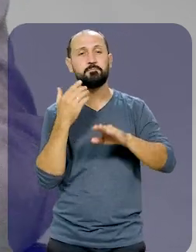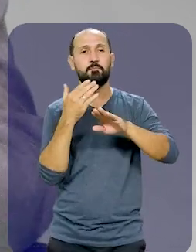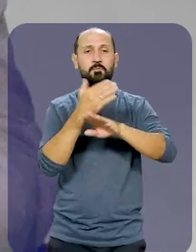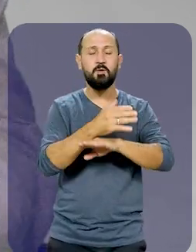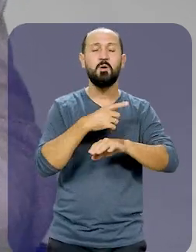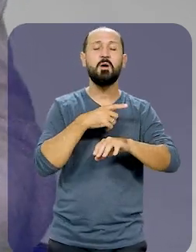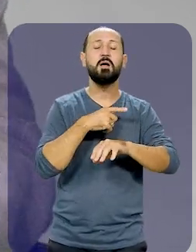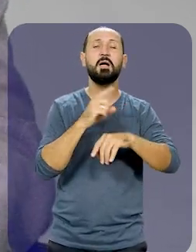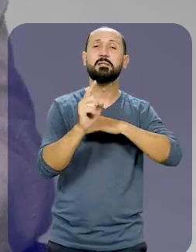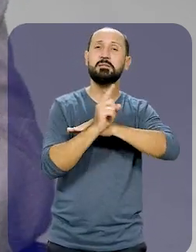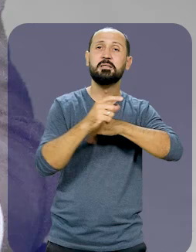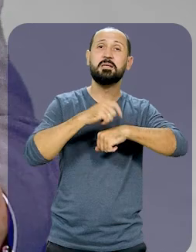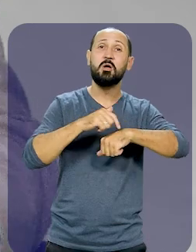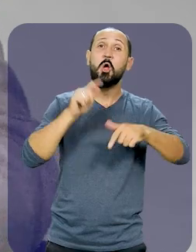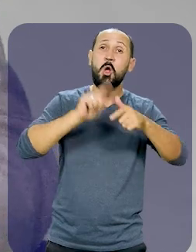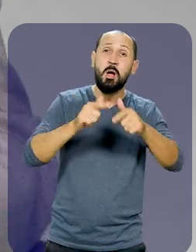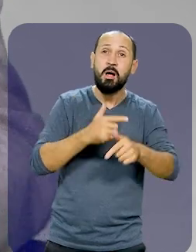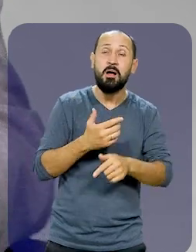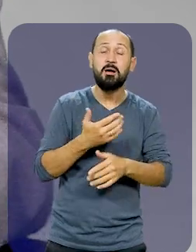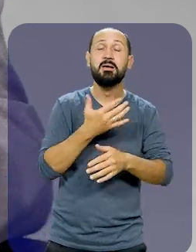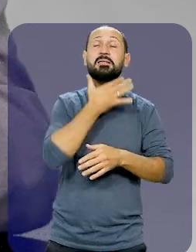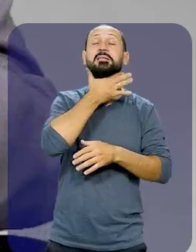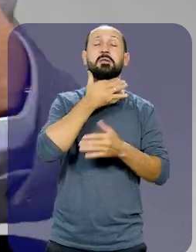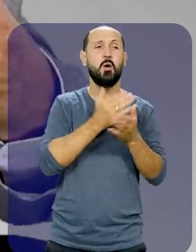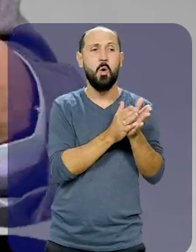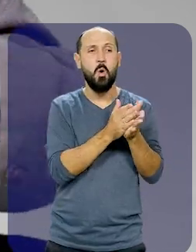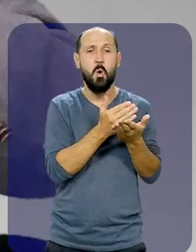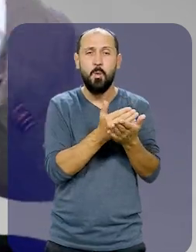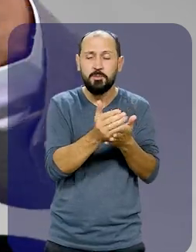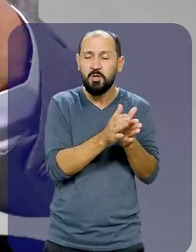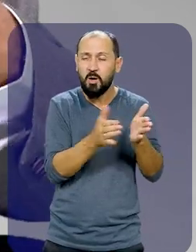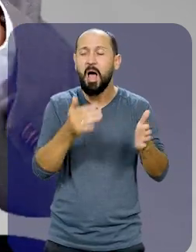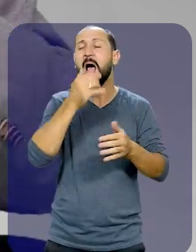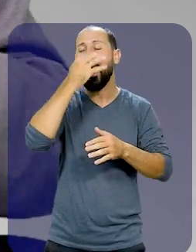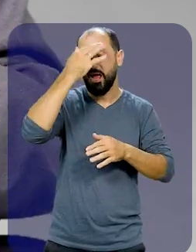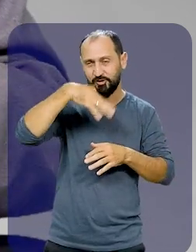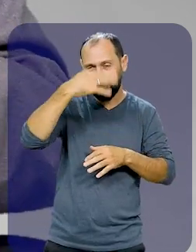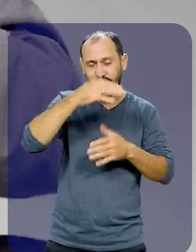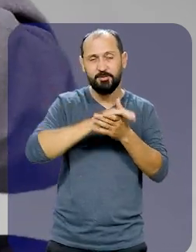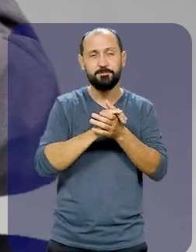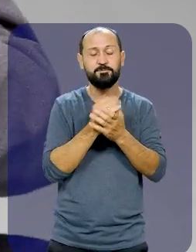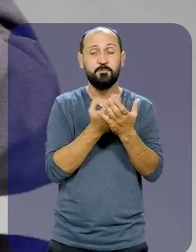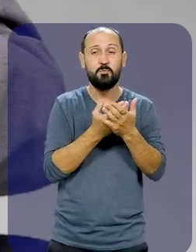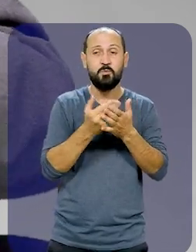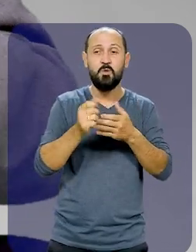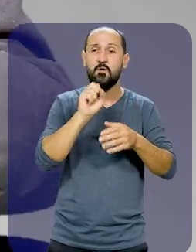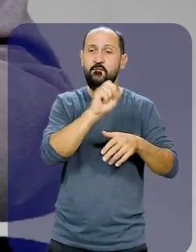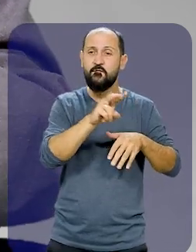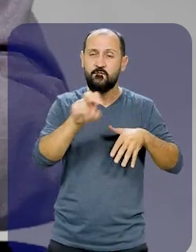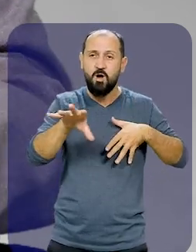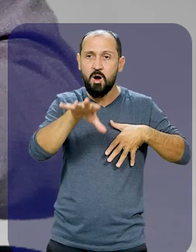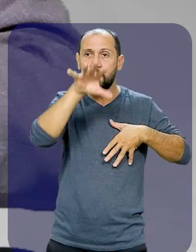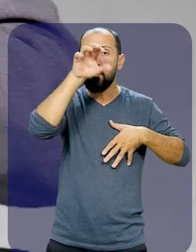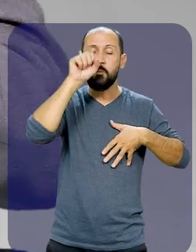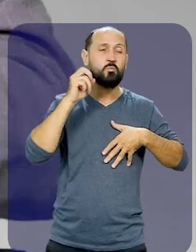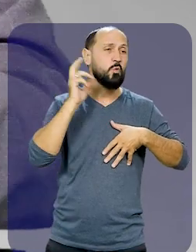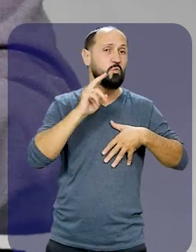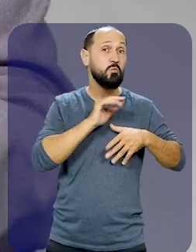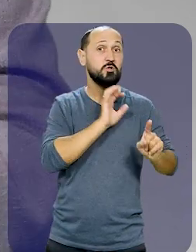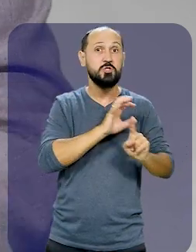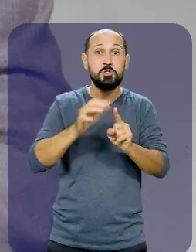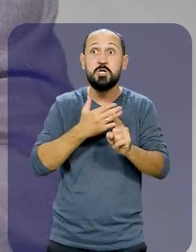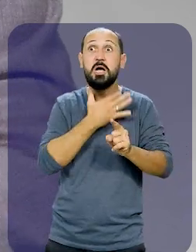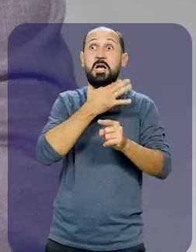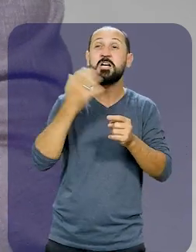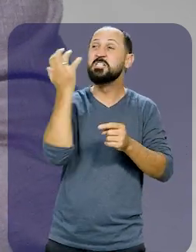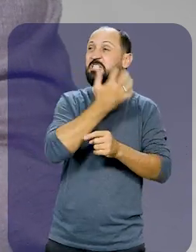os serviços de saúde na hora da crise. Então entrou agora, teve um resfriado, essa infecção viral, um resfriado comum, desencadeia